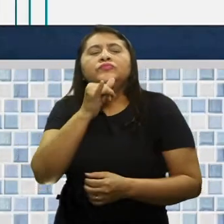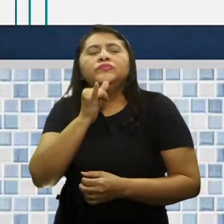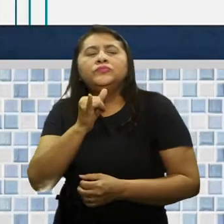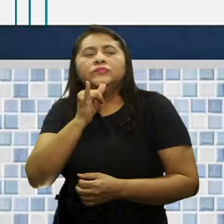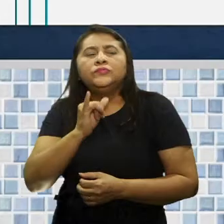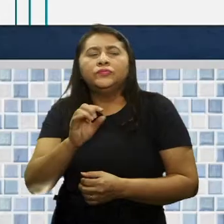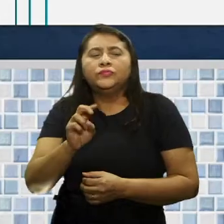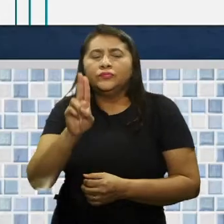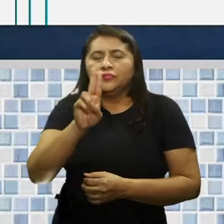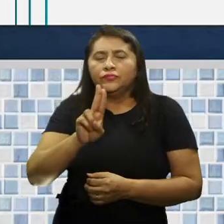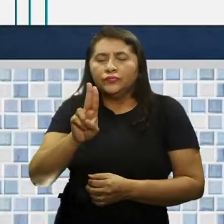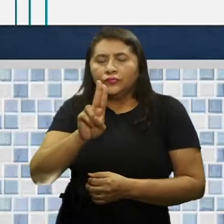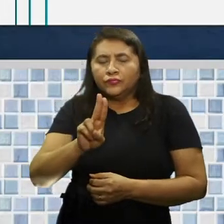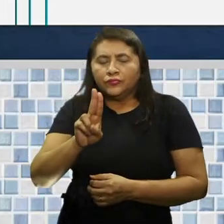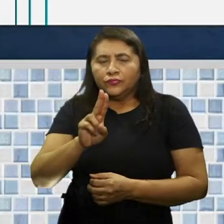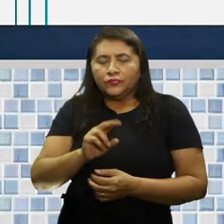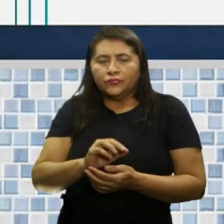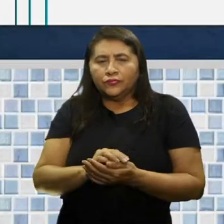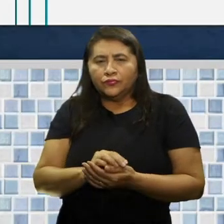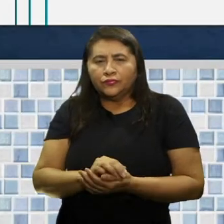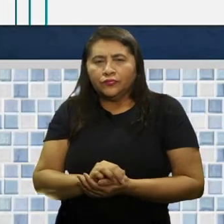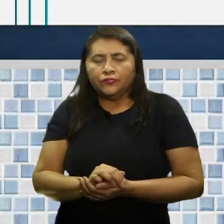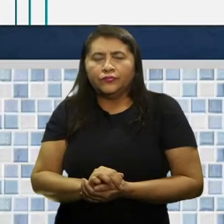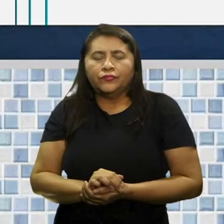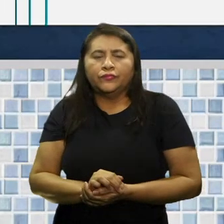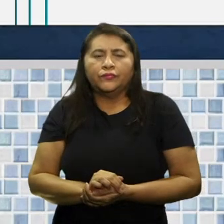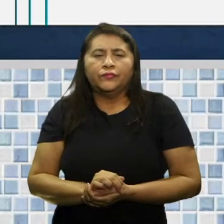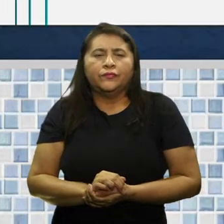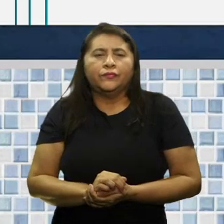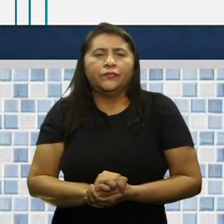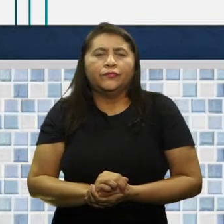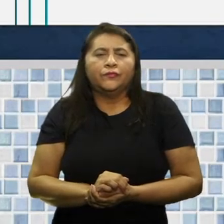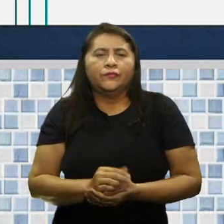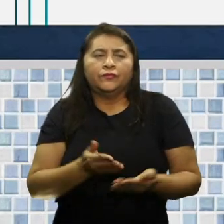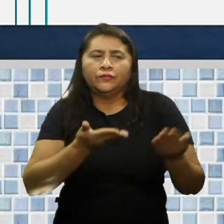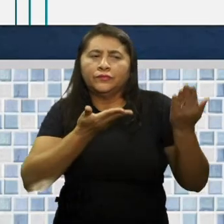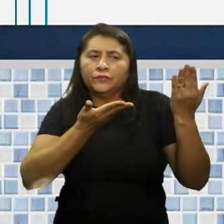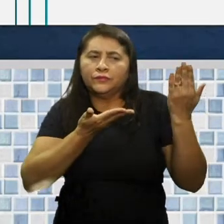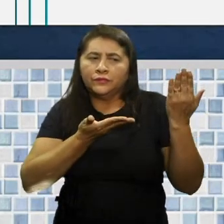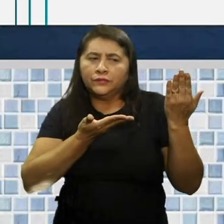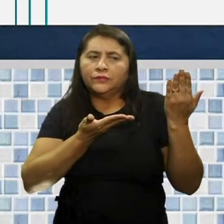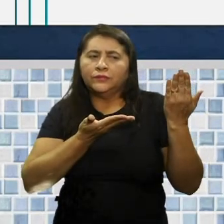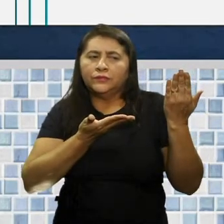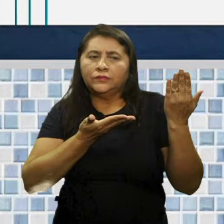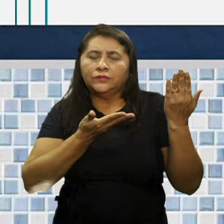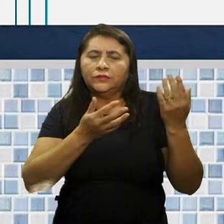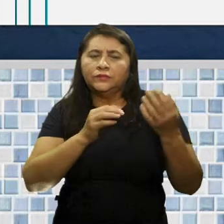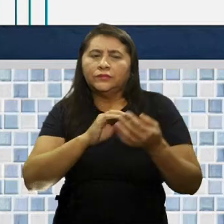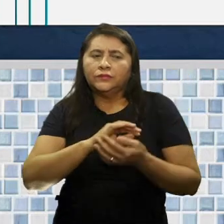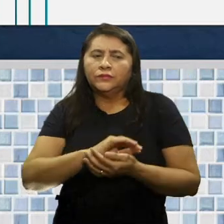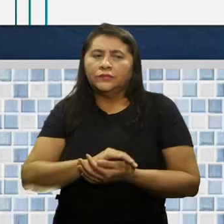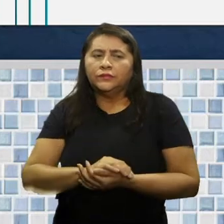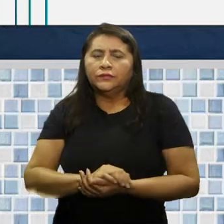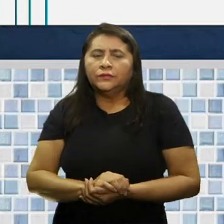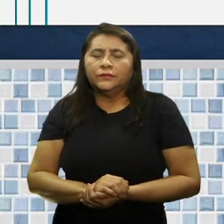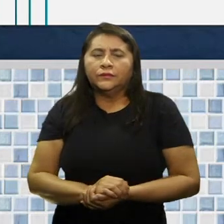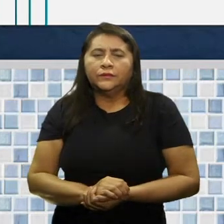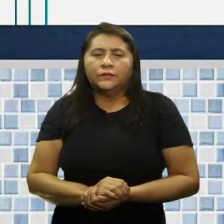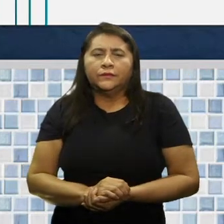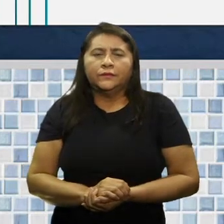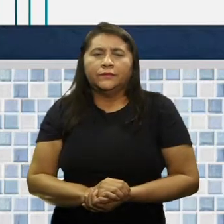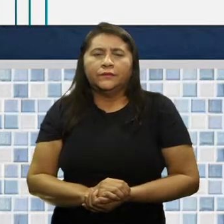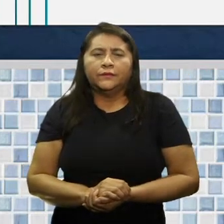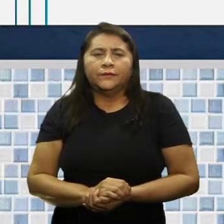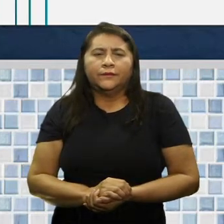exemplos que a gente usa no imperativo. Recipes, medicine, leaflet, instructions manual,